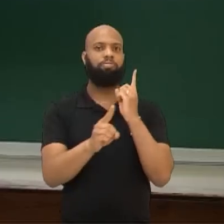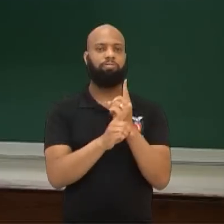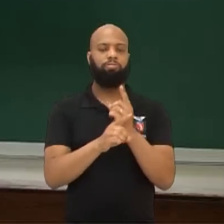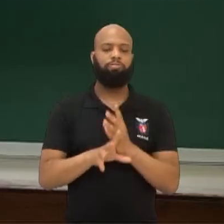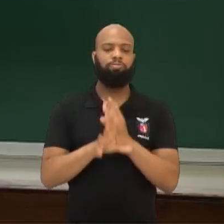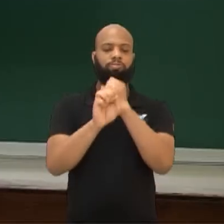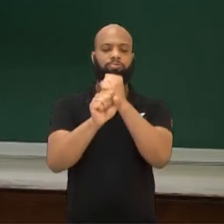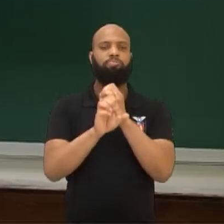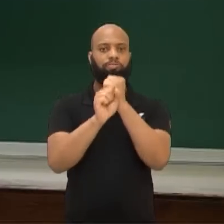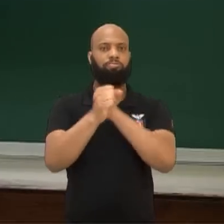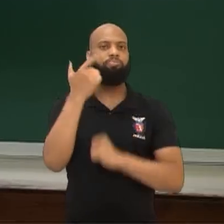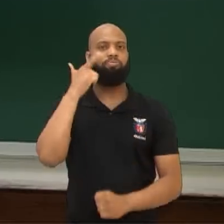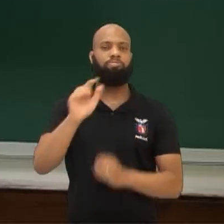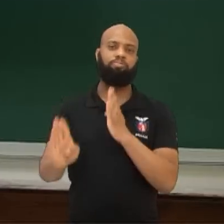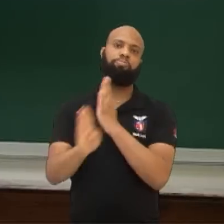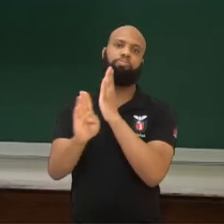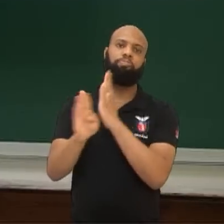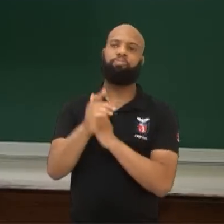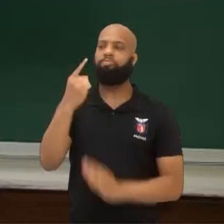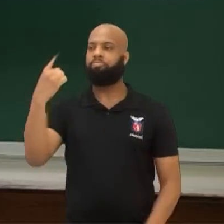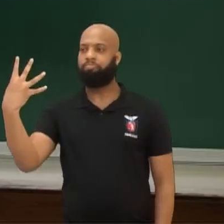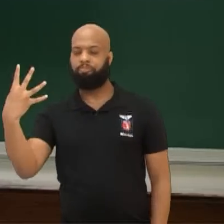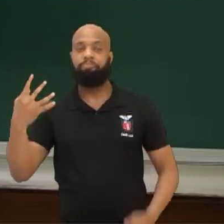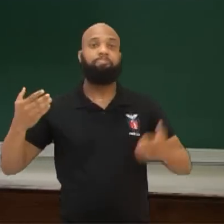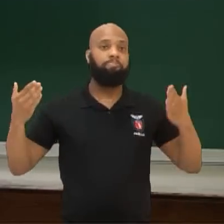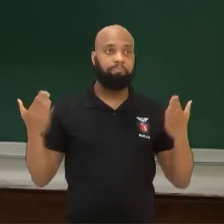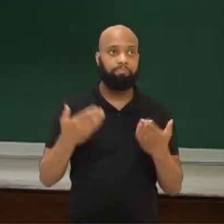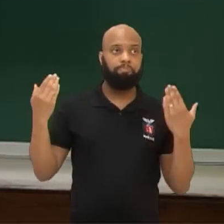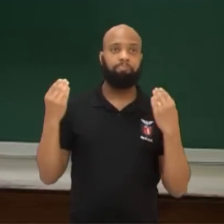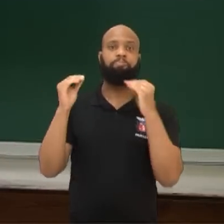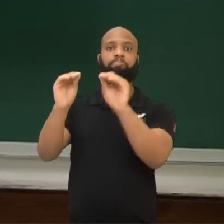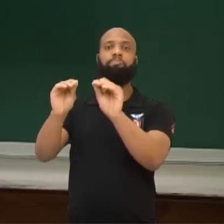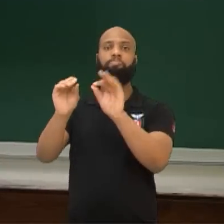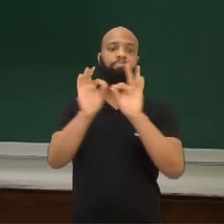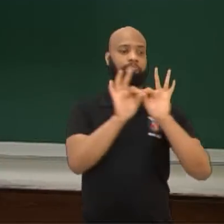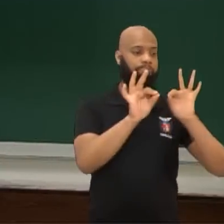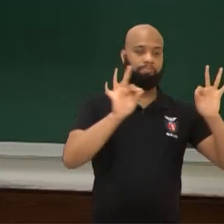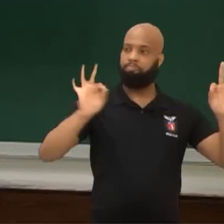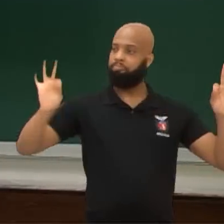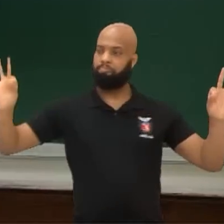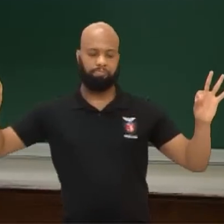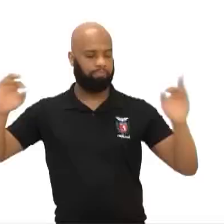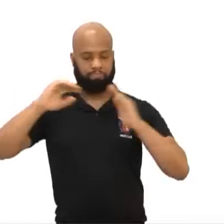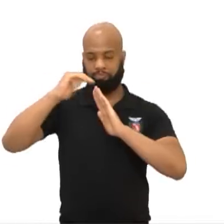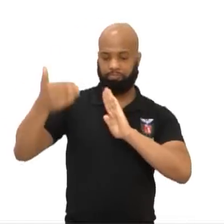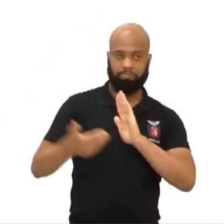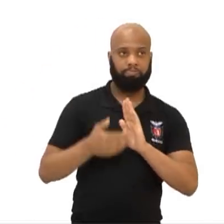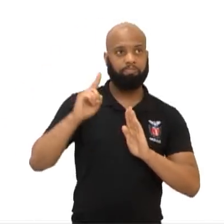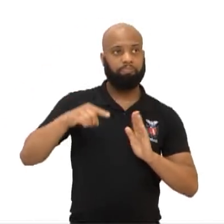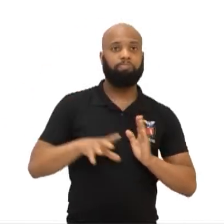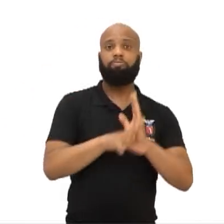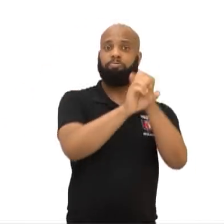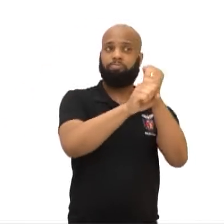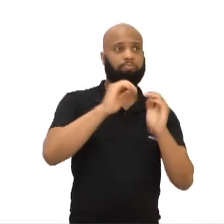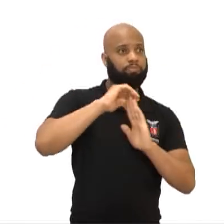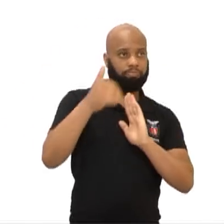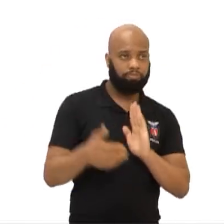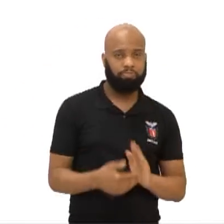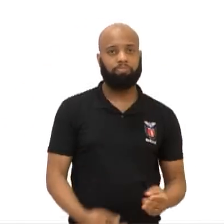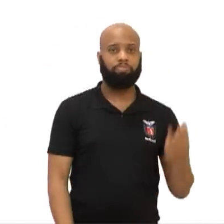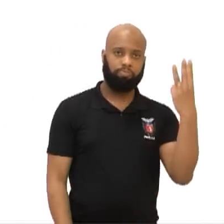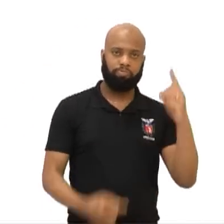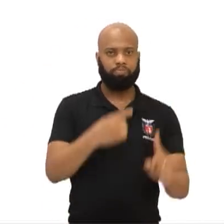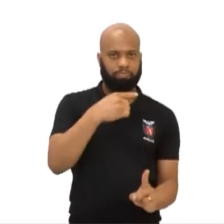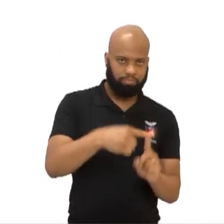calculei, eu resolvi e cheguei ao 14. Então, a distância total dele é a soma de todo